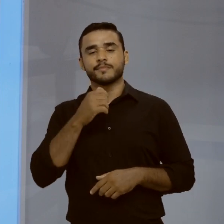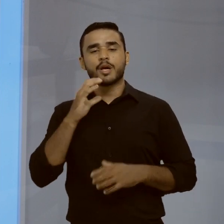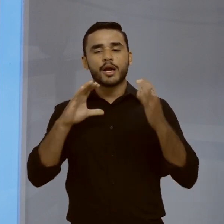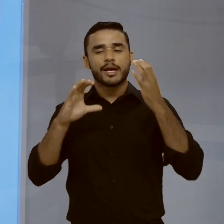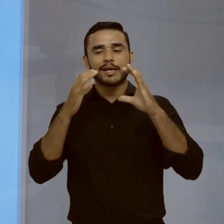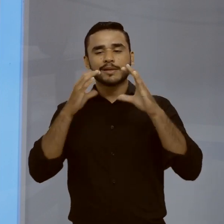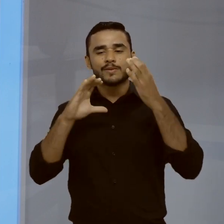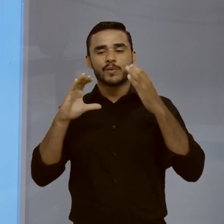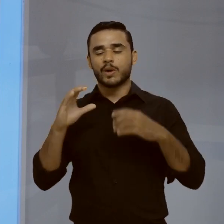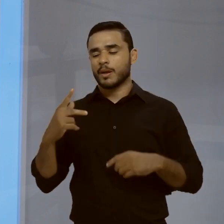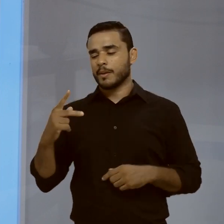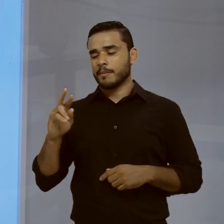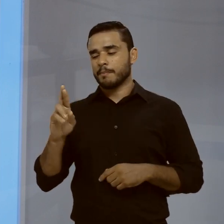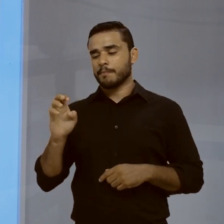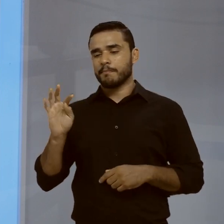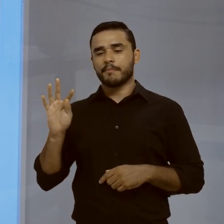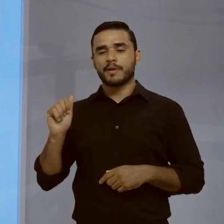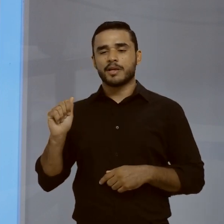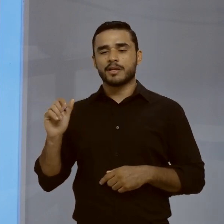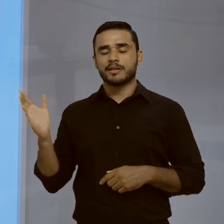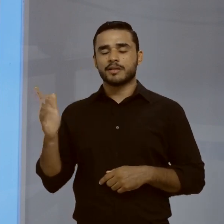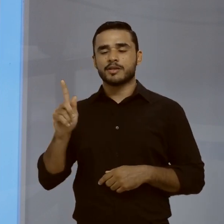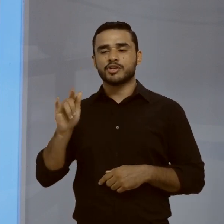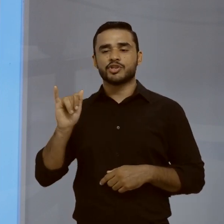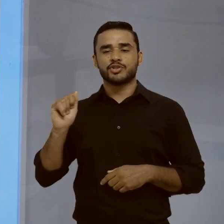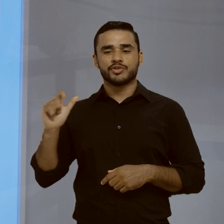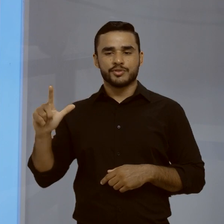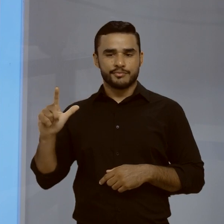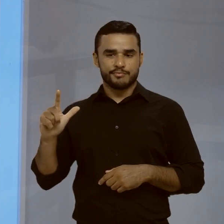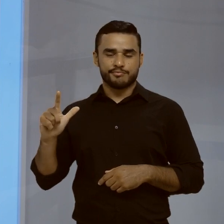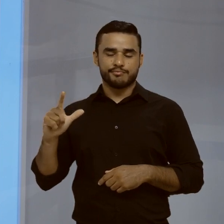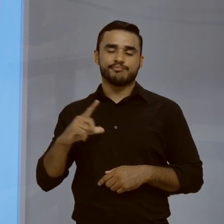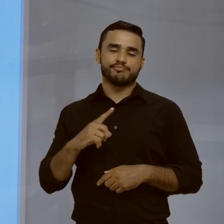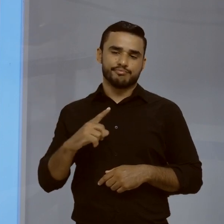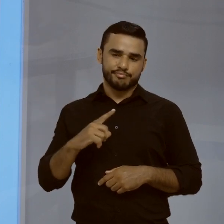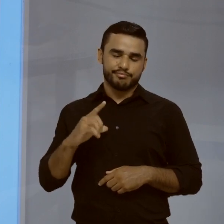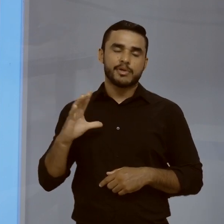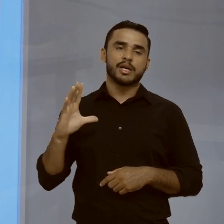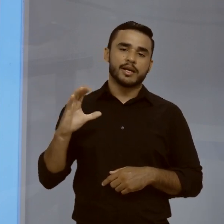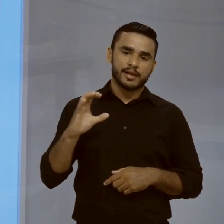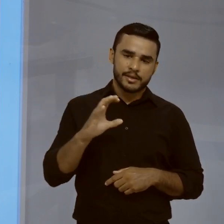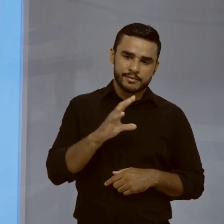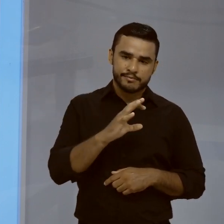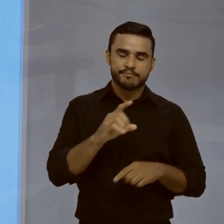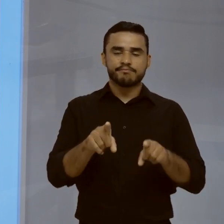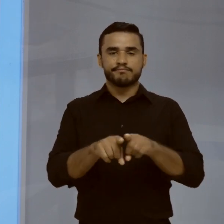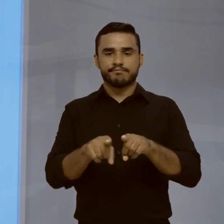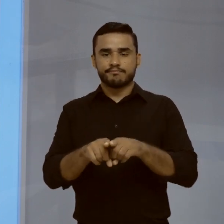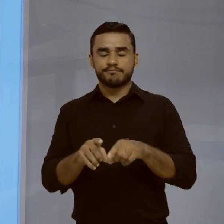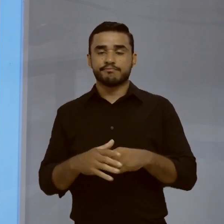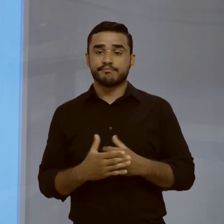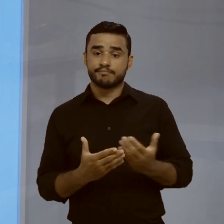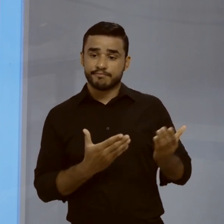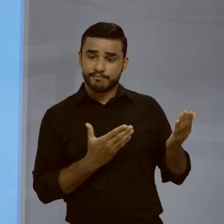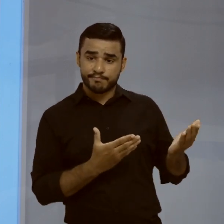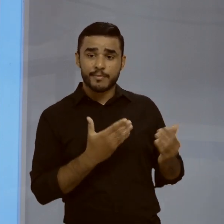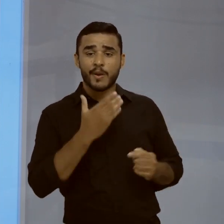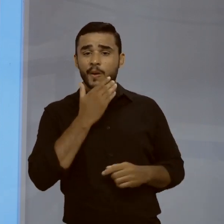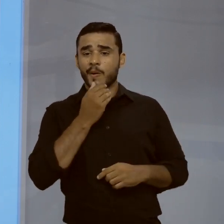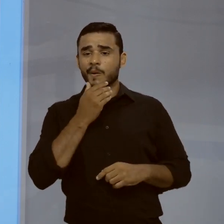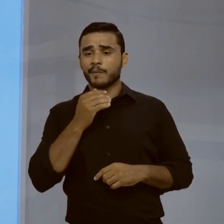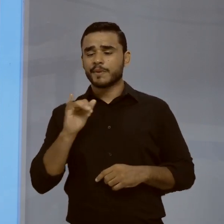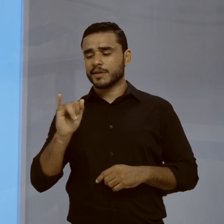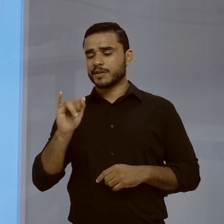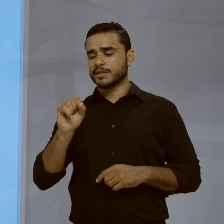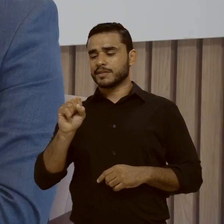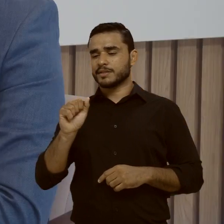Preta Gil em consequência de um câncer coloretal. E hoje a gente recebe aqui o Ismael Gomes, doutor Ismael, que